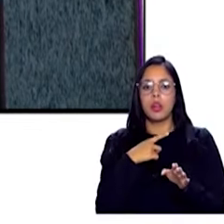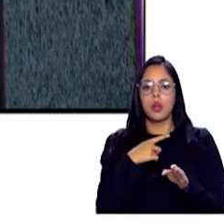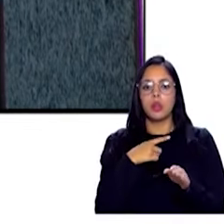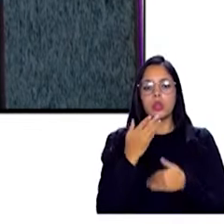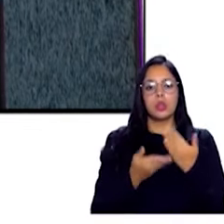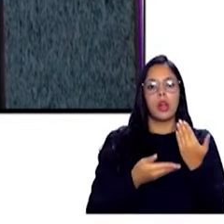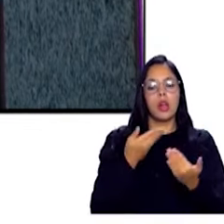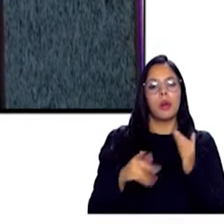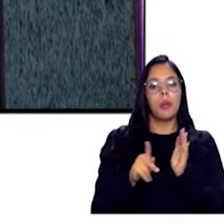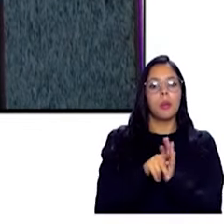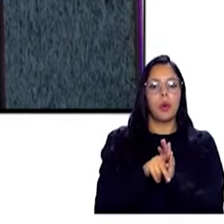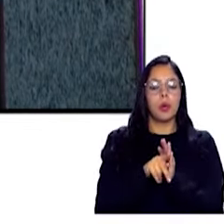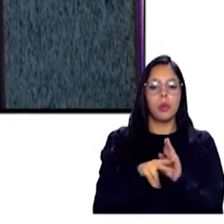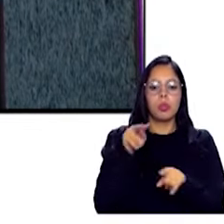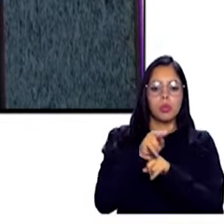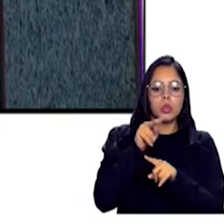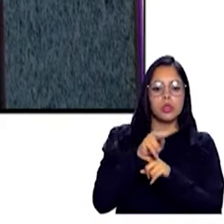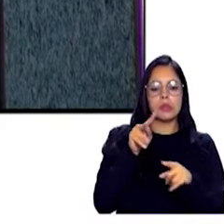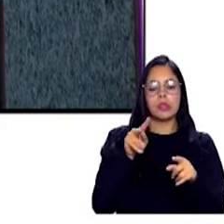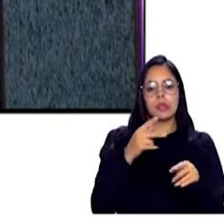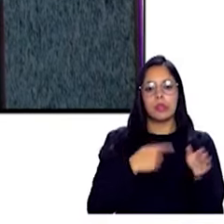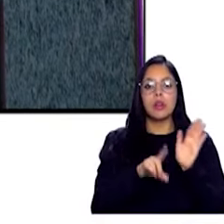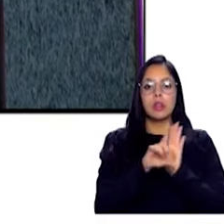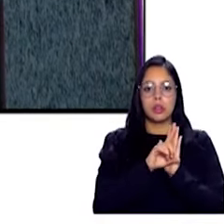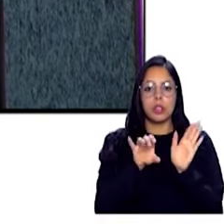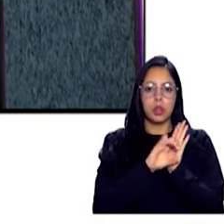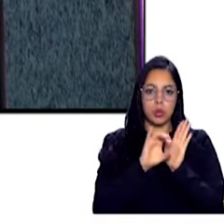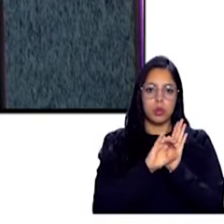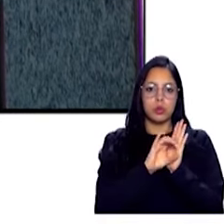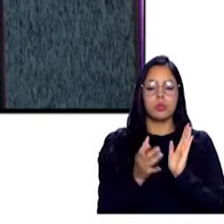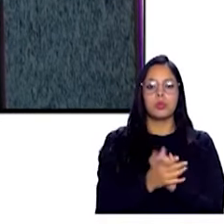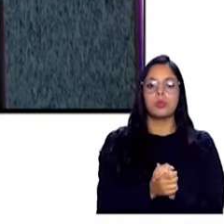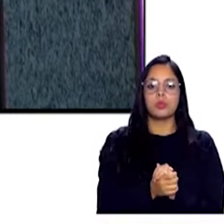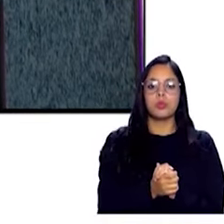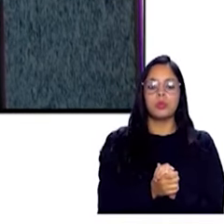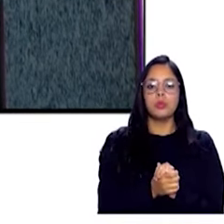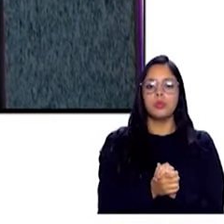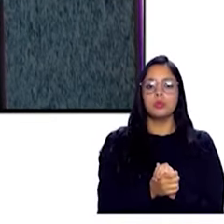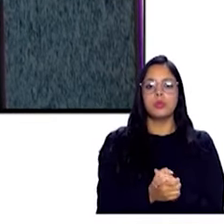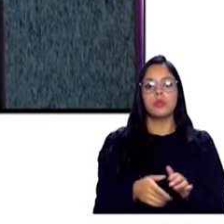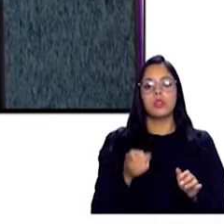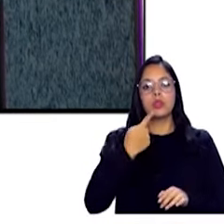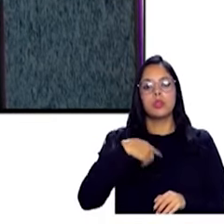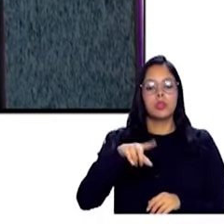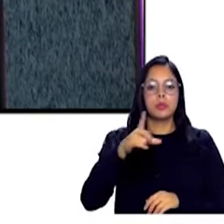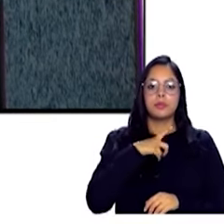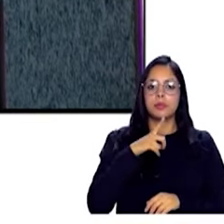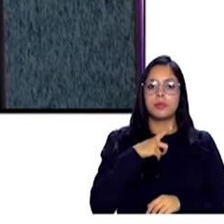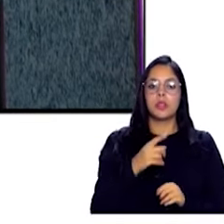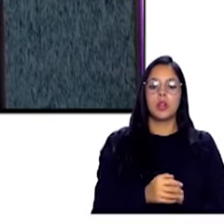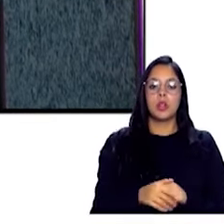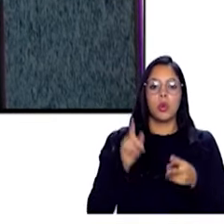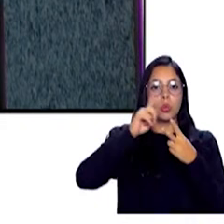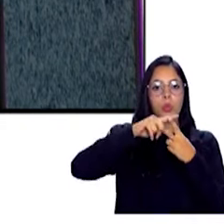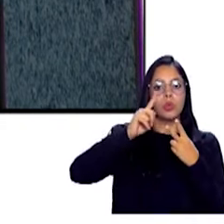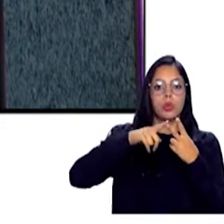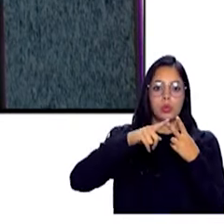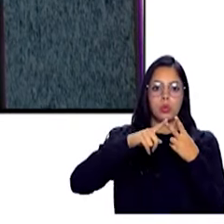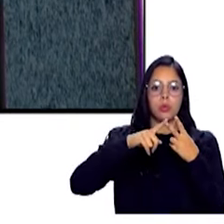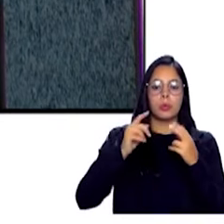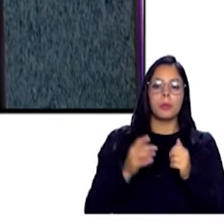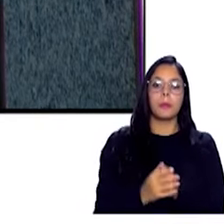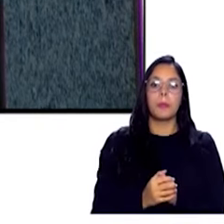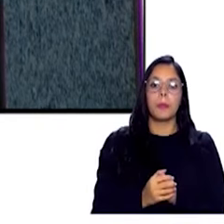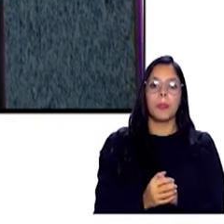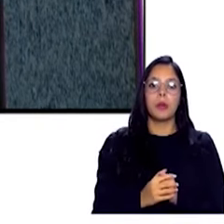da Constituição de modo que Nós temos duas cortes